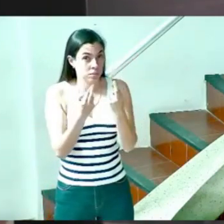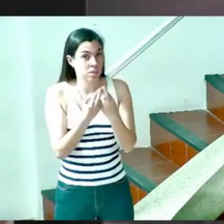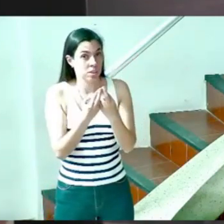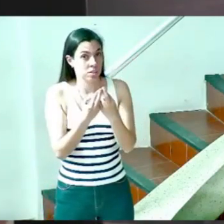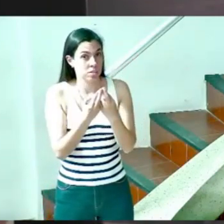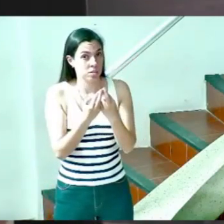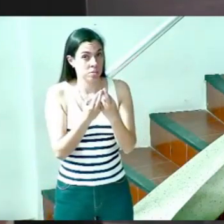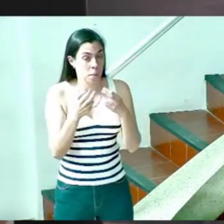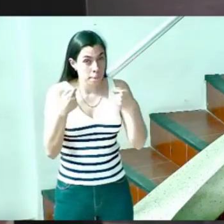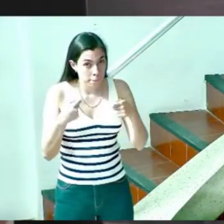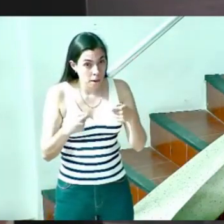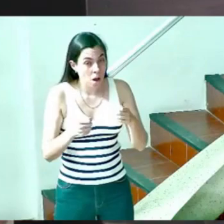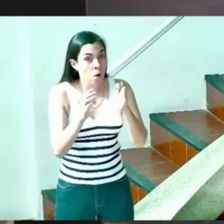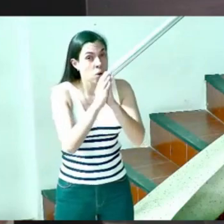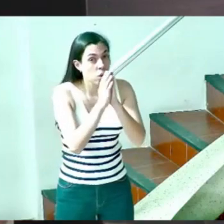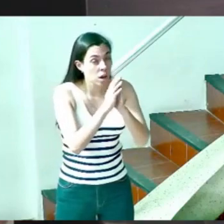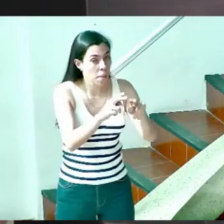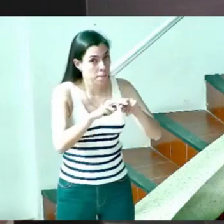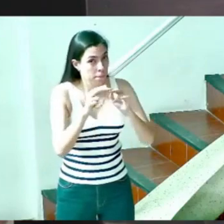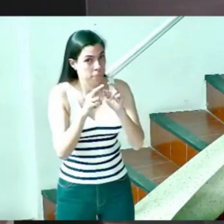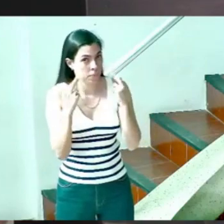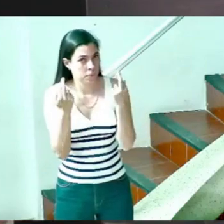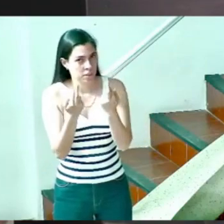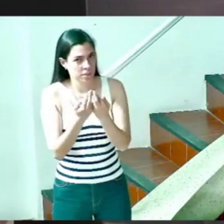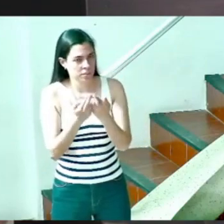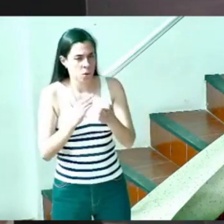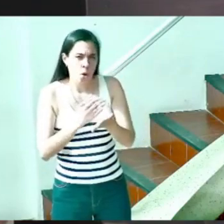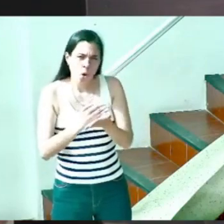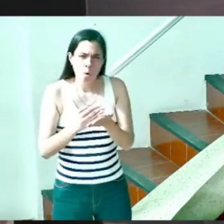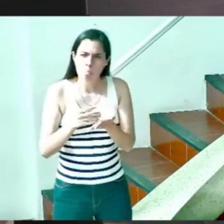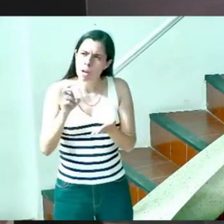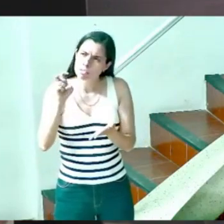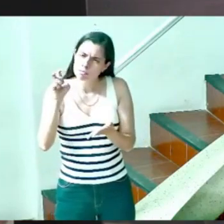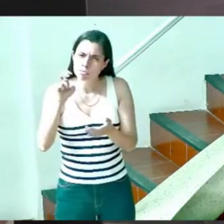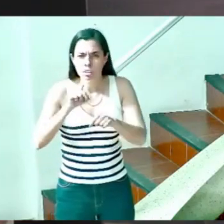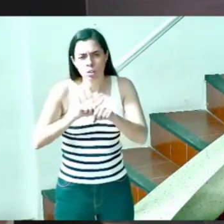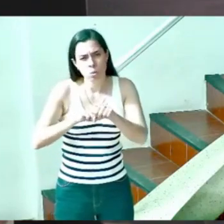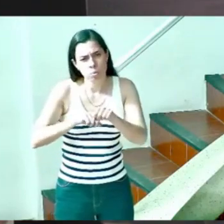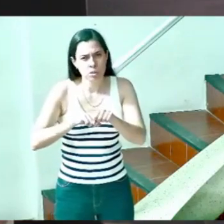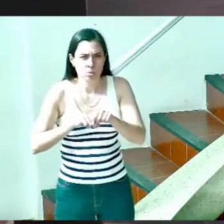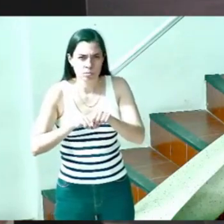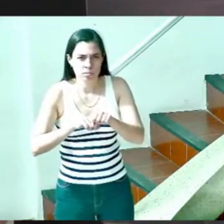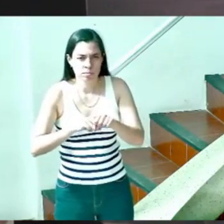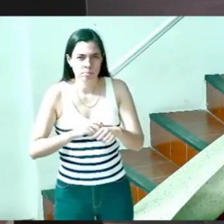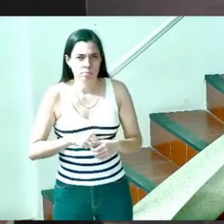Comece com 5 minutos. E depois de alcançar esse alvo,